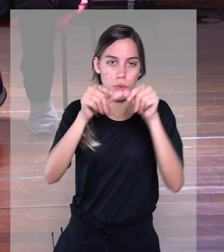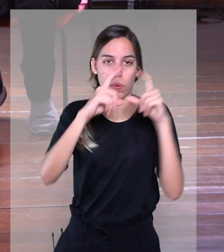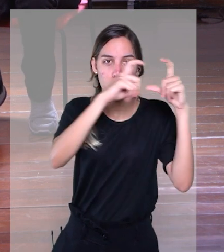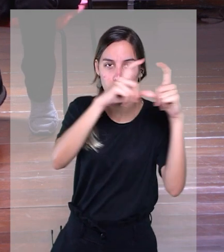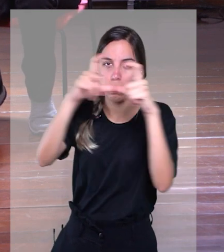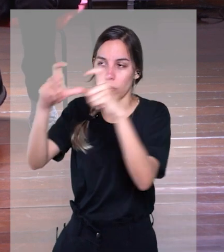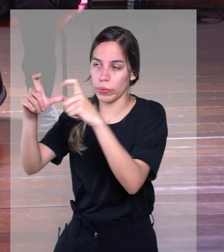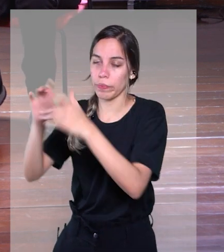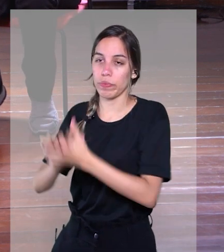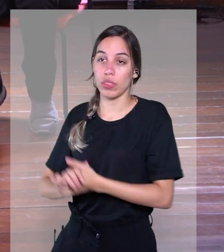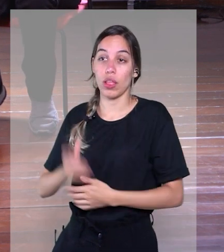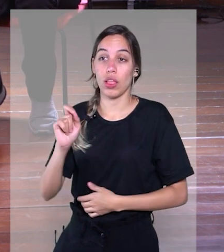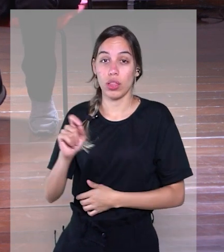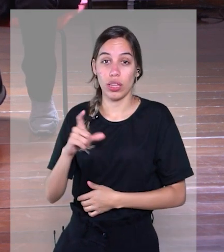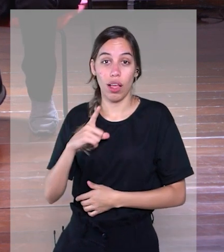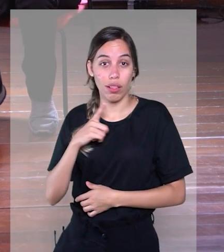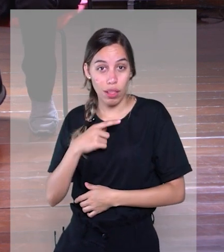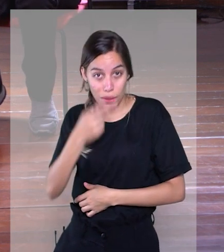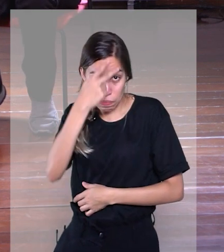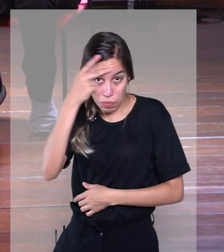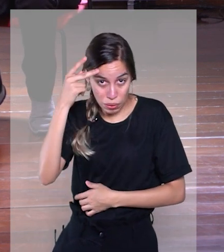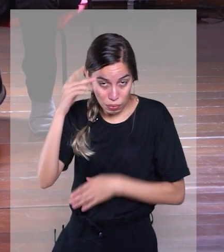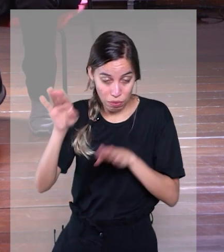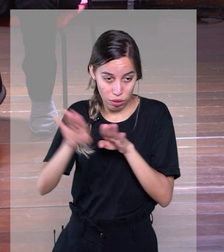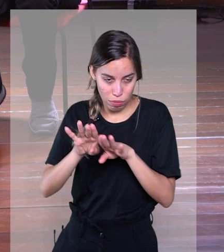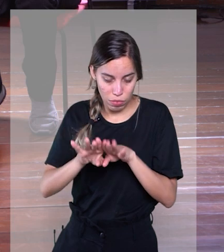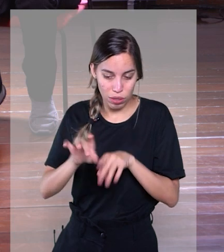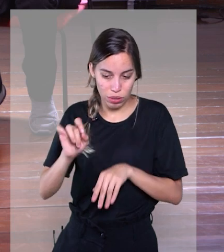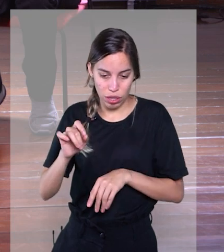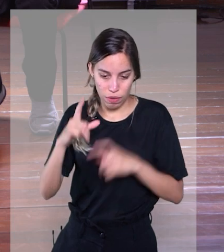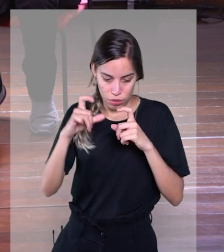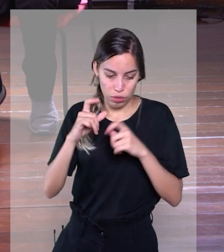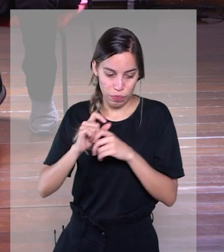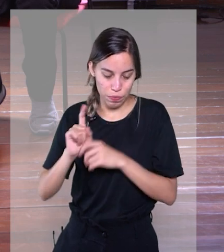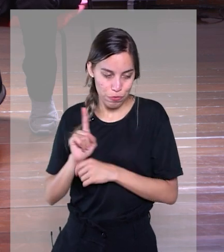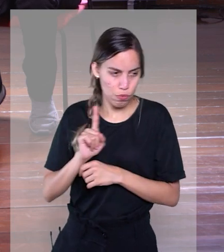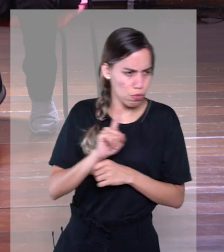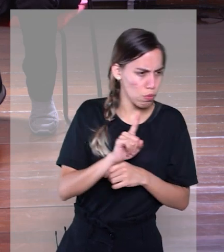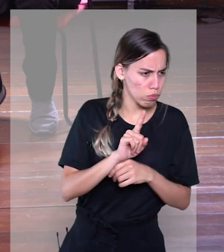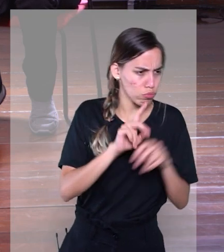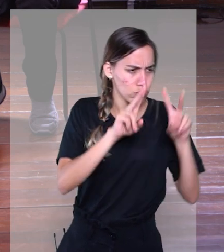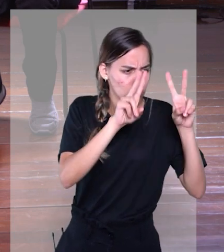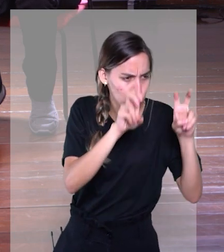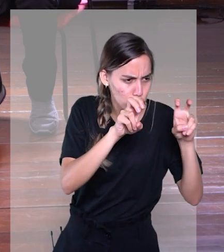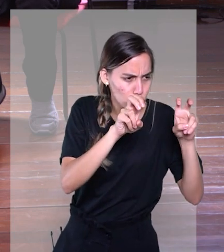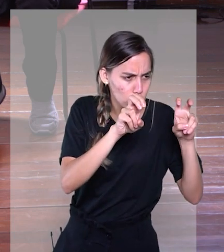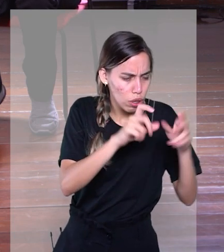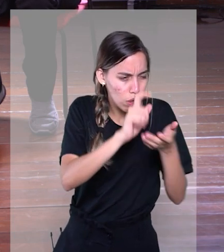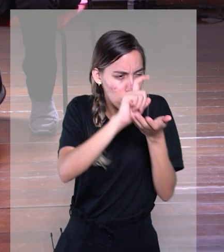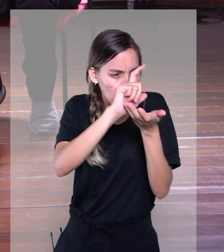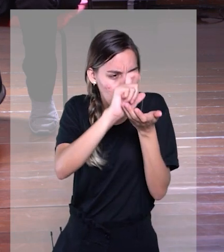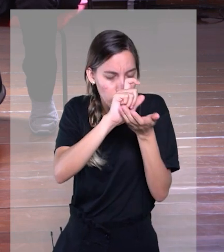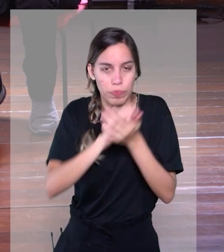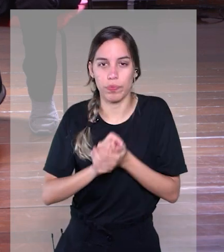mundo, é aquele fotógrafo que sai em busca de um assunto, em busca de alguma coisa que